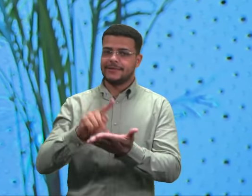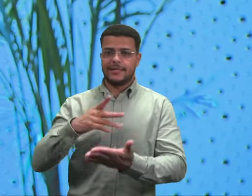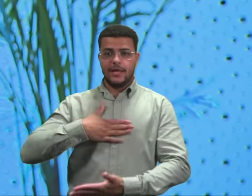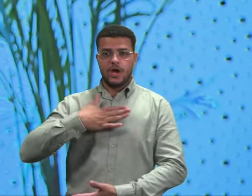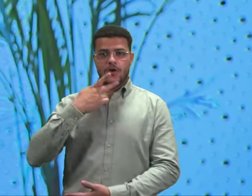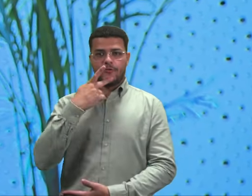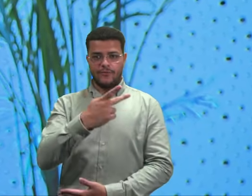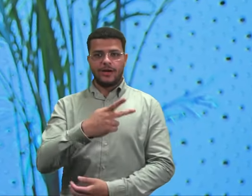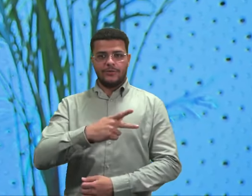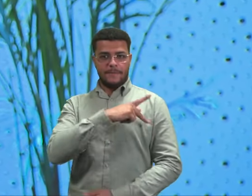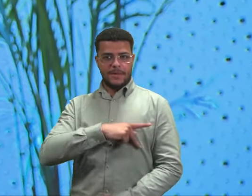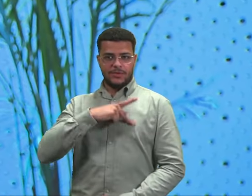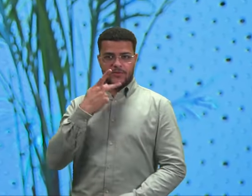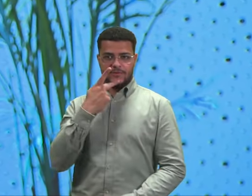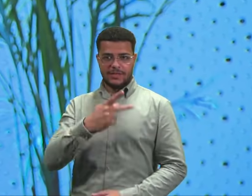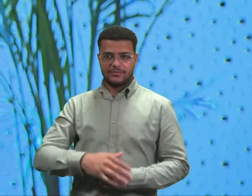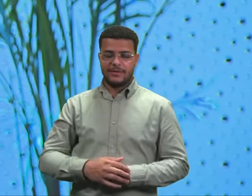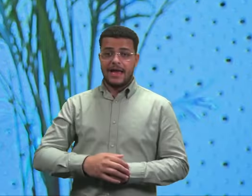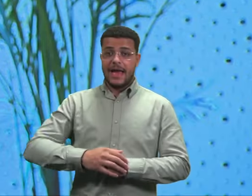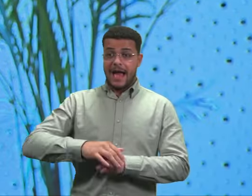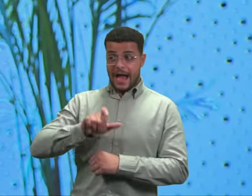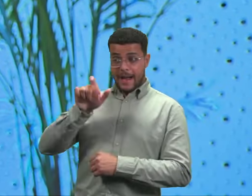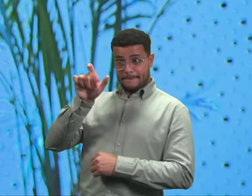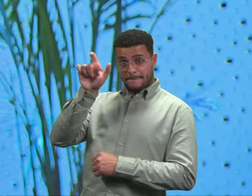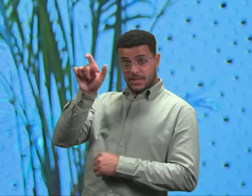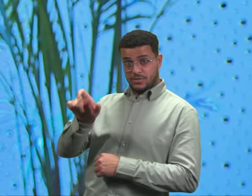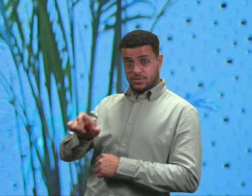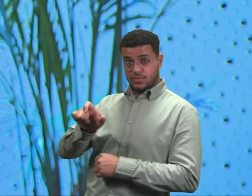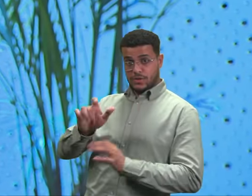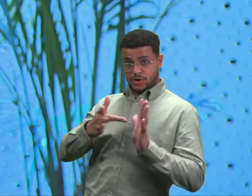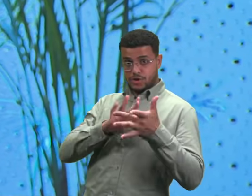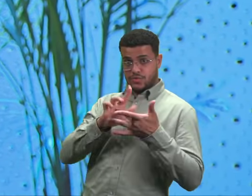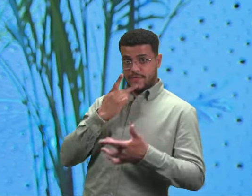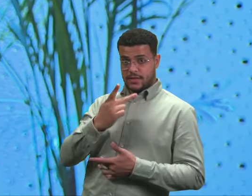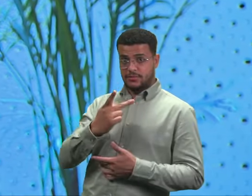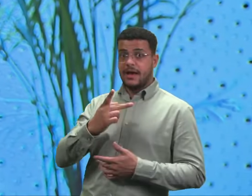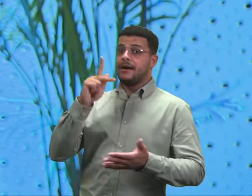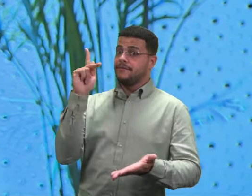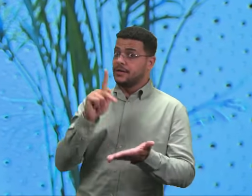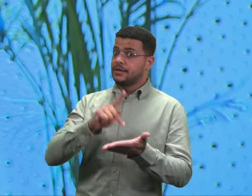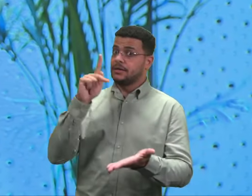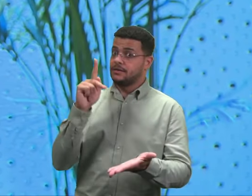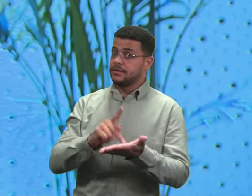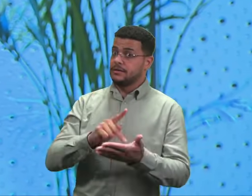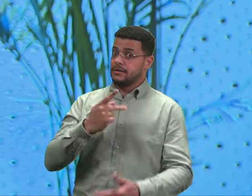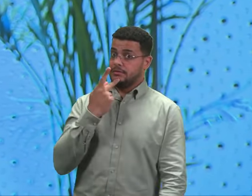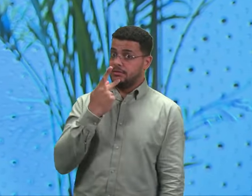digo, aquele que crê, ó irmãos queridos, em verdade, em